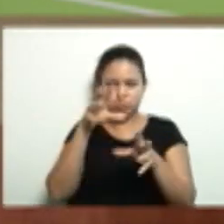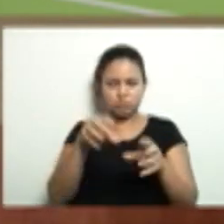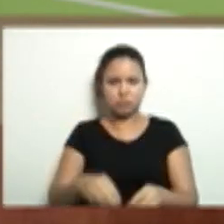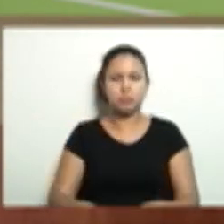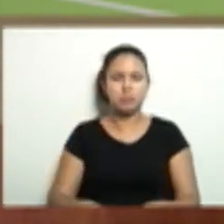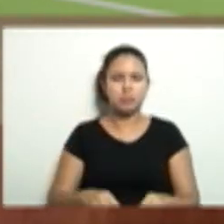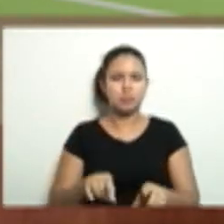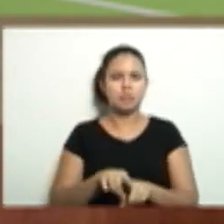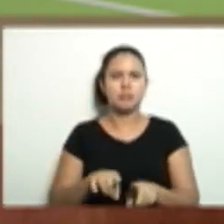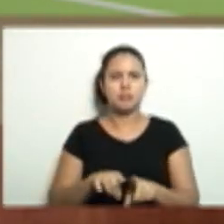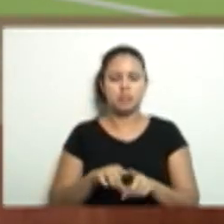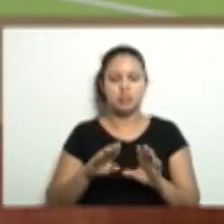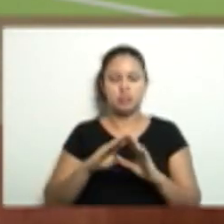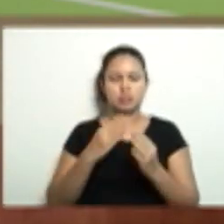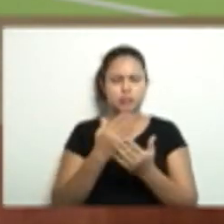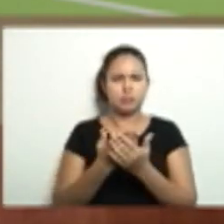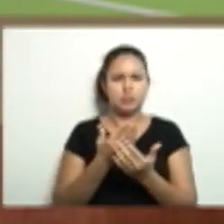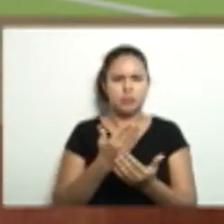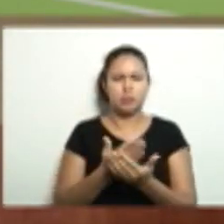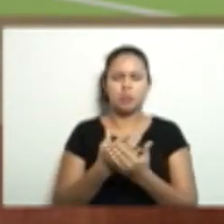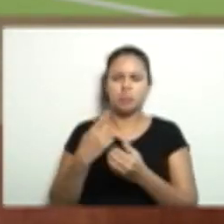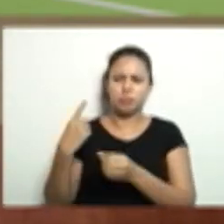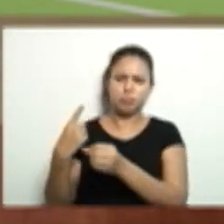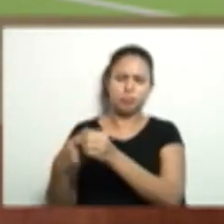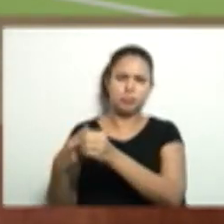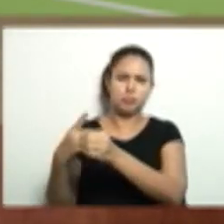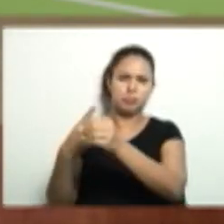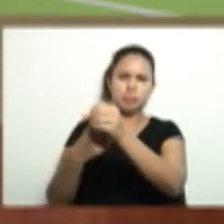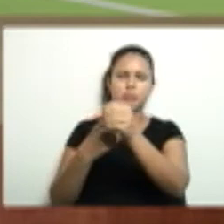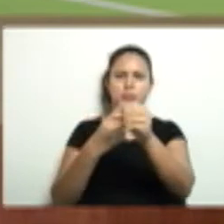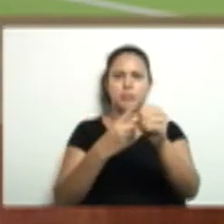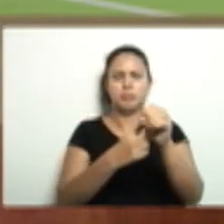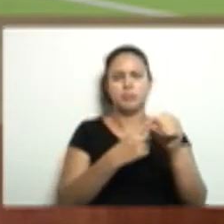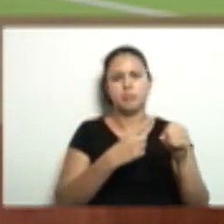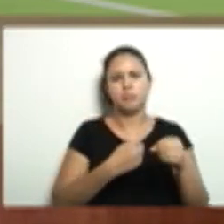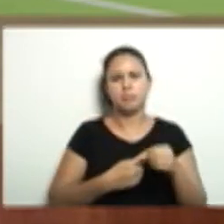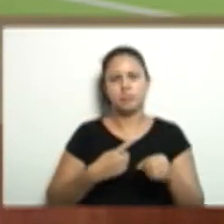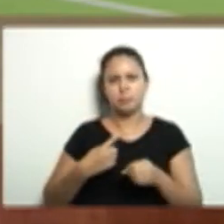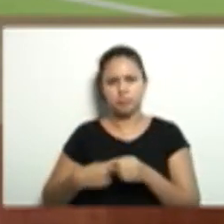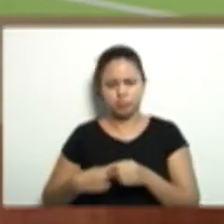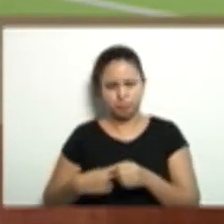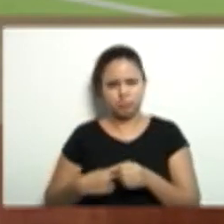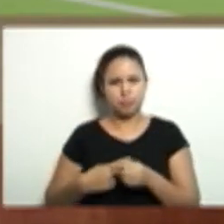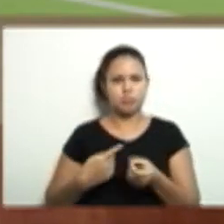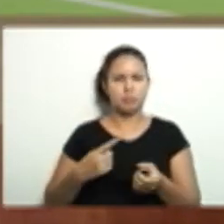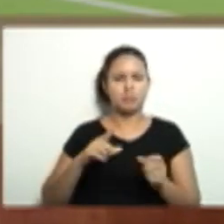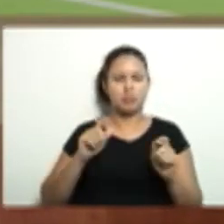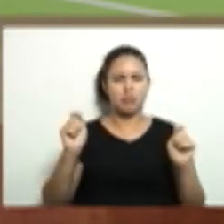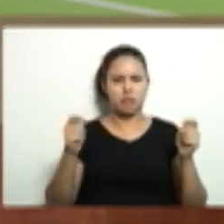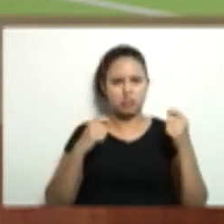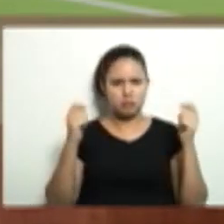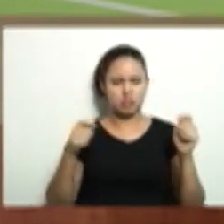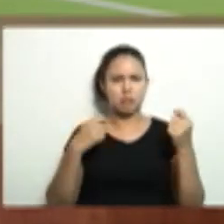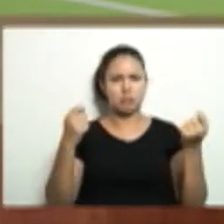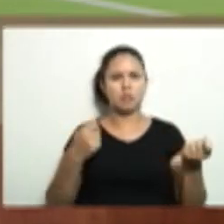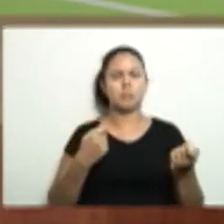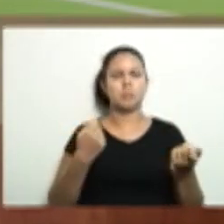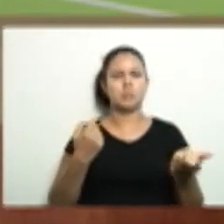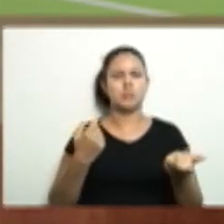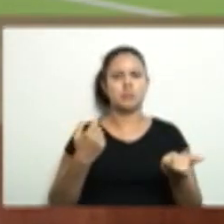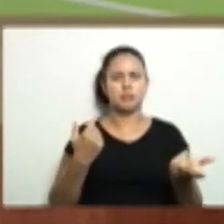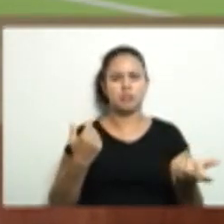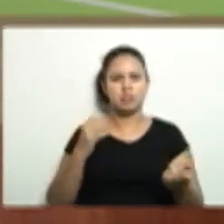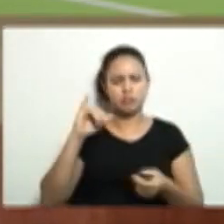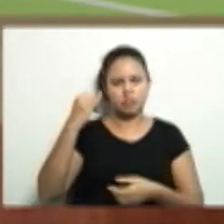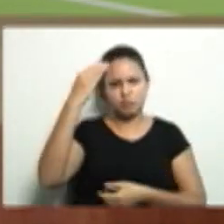Escola Maria de Matos, Ouro Preto do Oeste. A Escola Henrique Dias e a 22 de Abril de Ariquemes. Emborana,